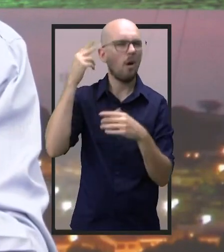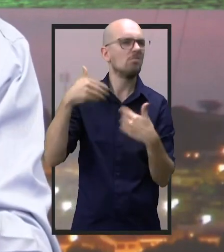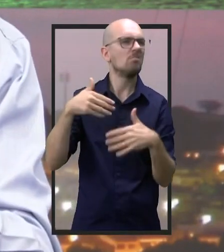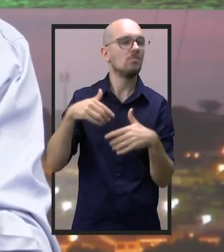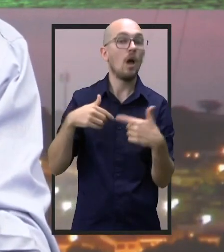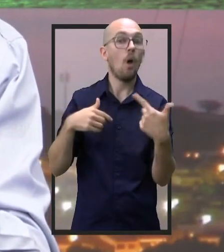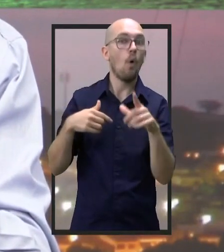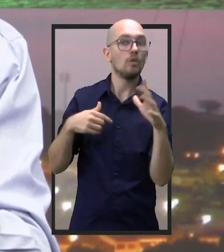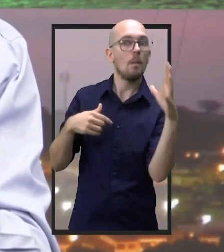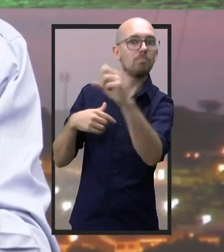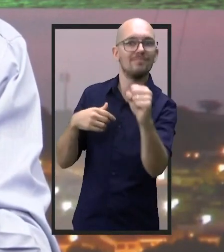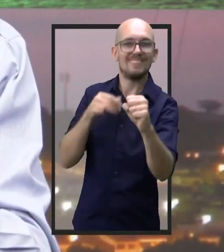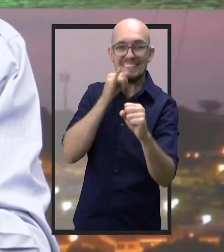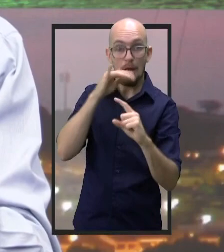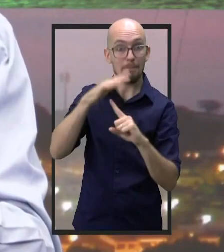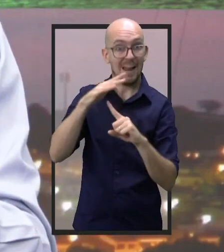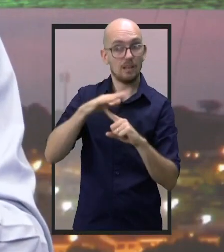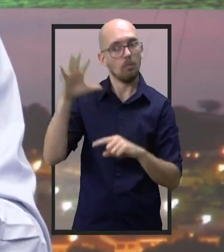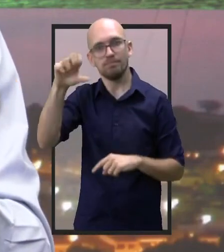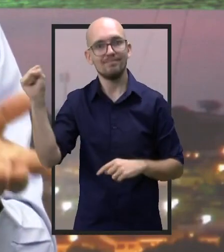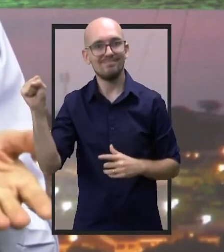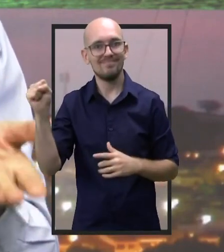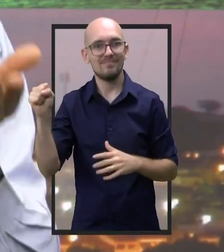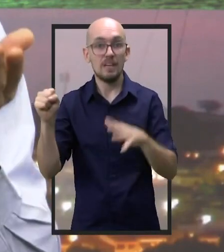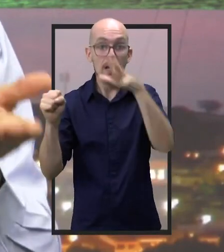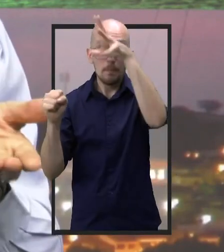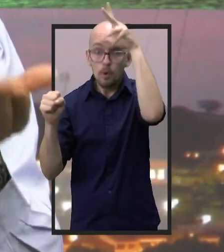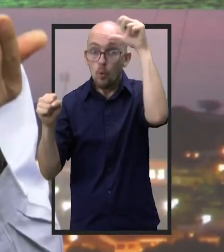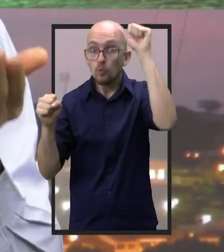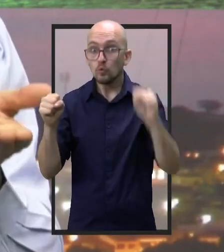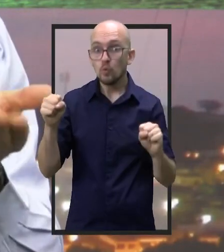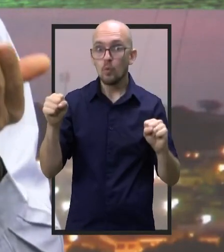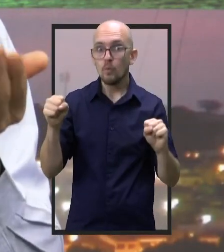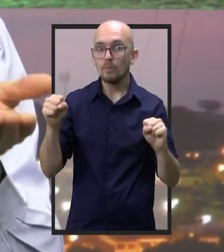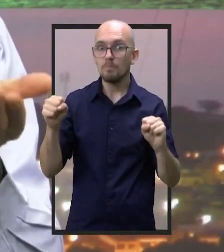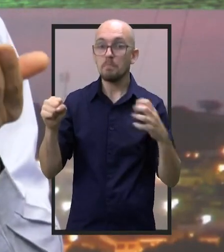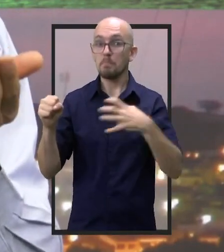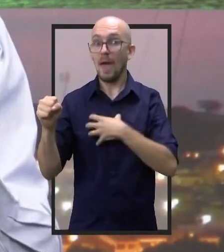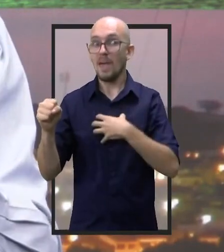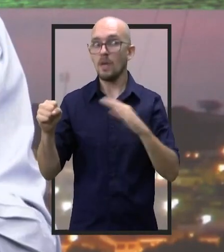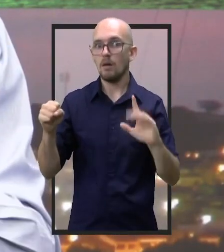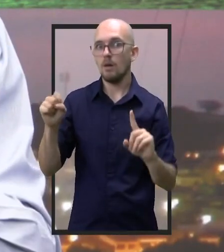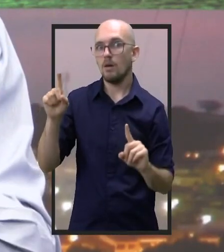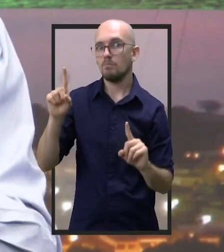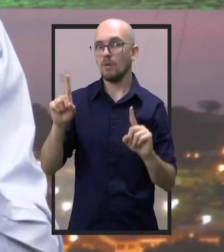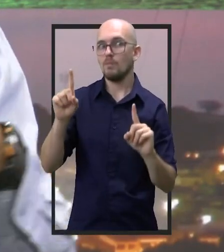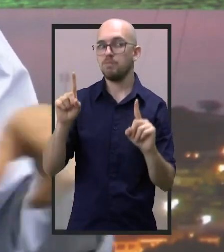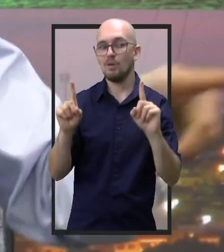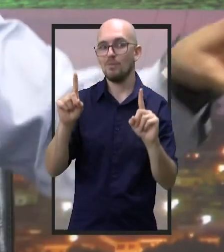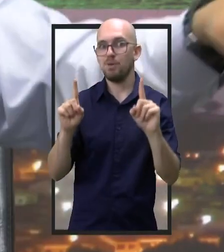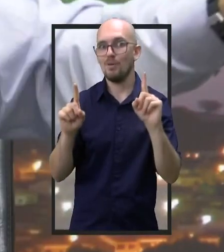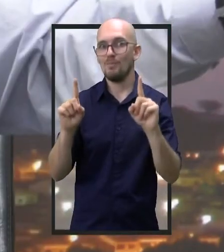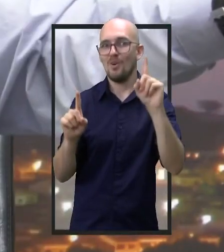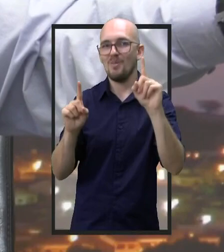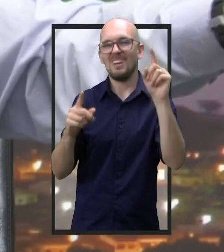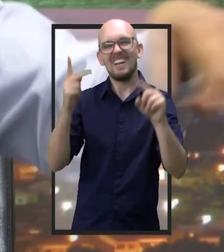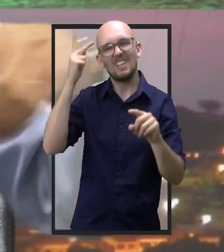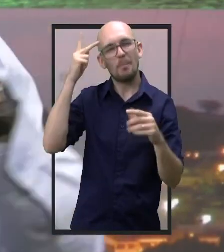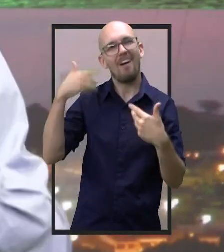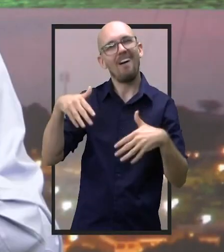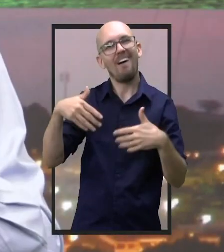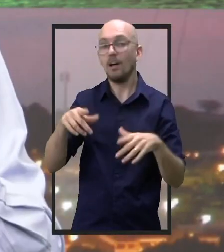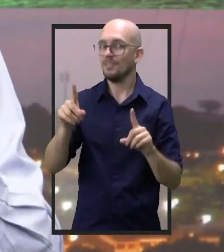O Paraná nos ultrapassou. Mato Grosso do Sul e Bahia vem subindo, vem subindo. E se nós pensarmos nas